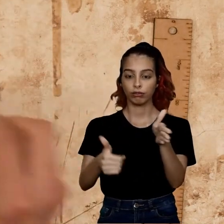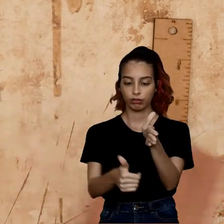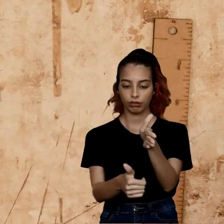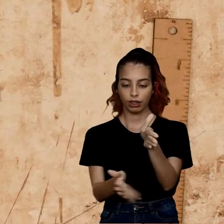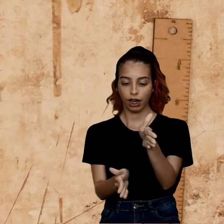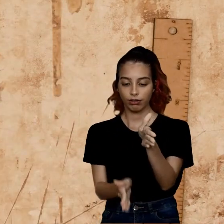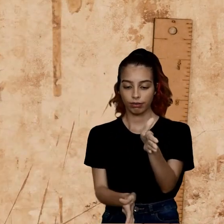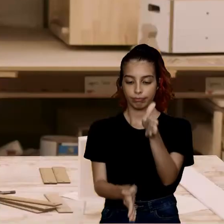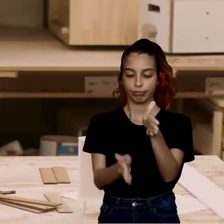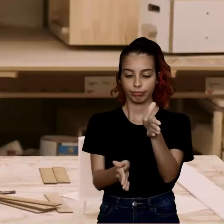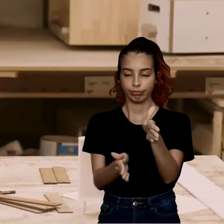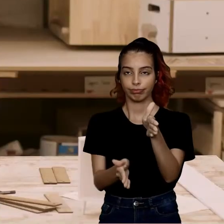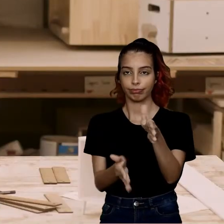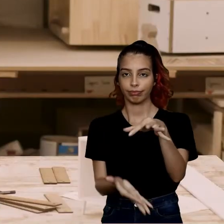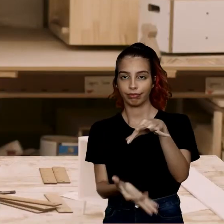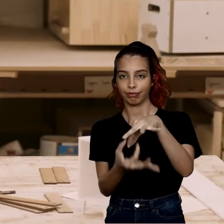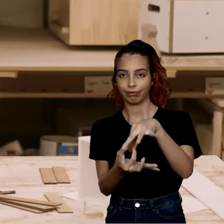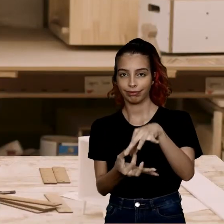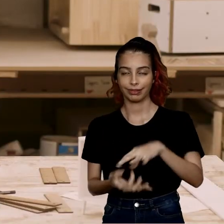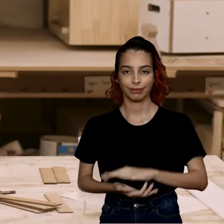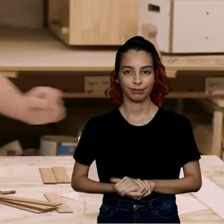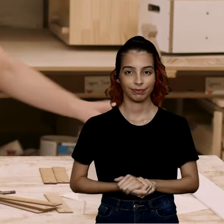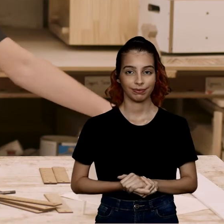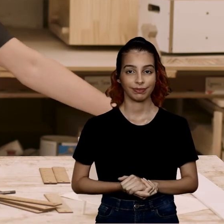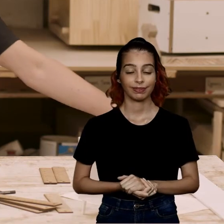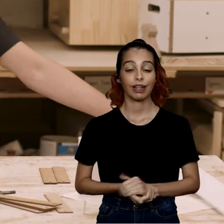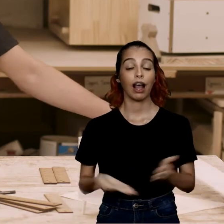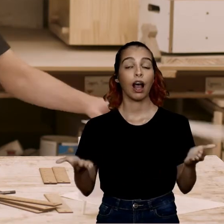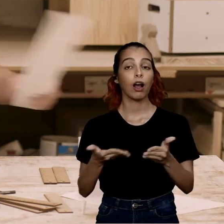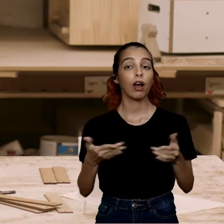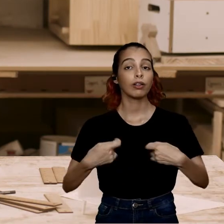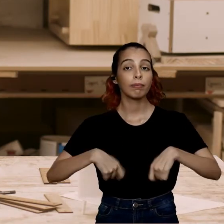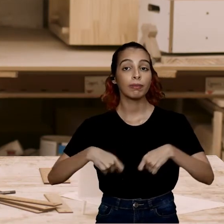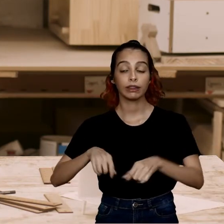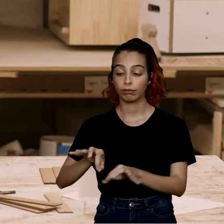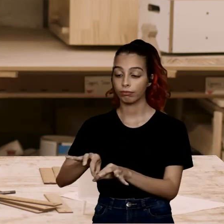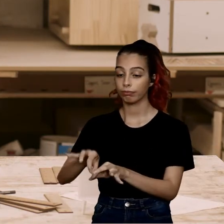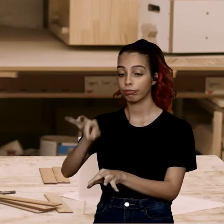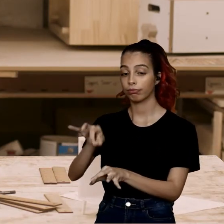as laterais dela. Eu vou precisar de uma peça com 10.